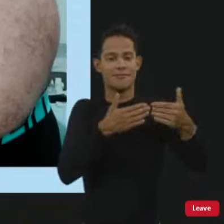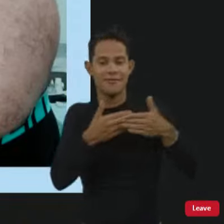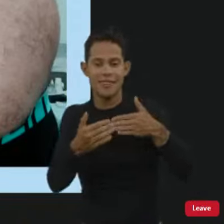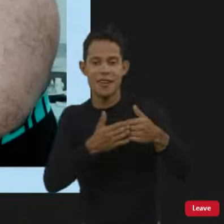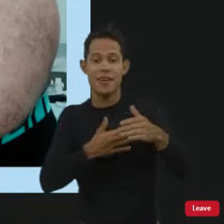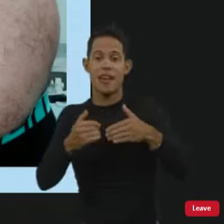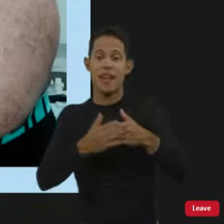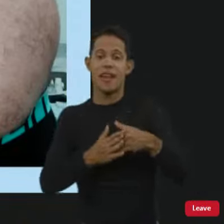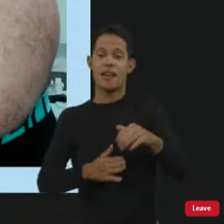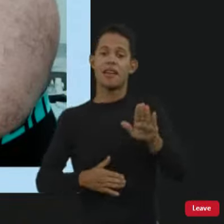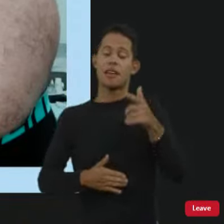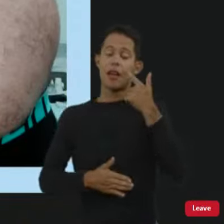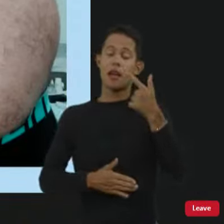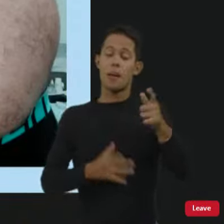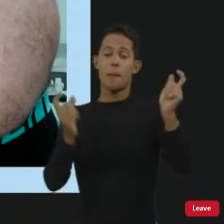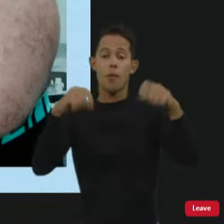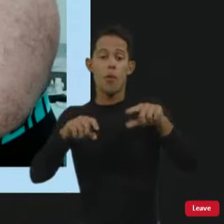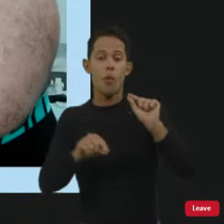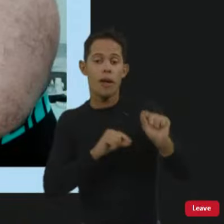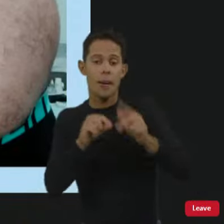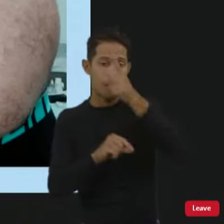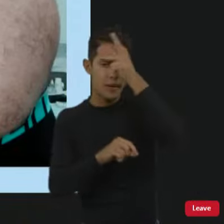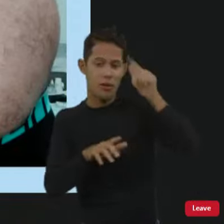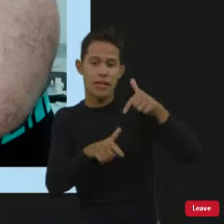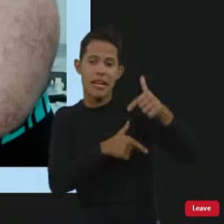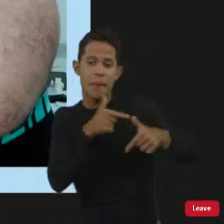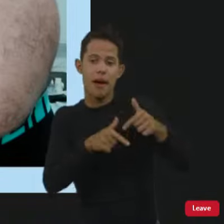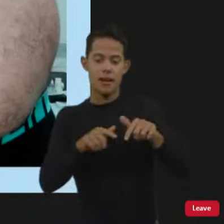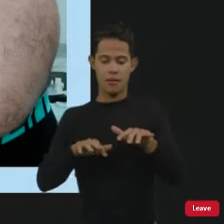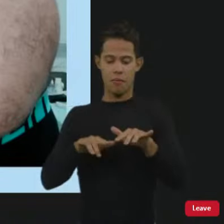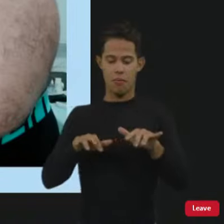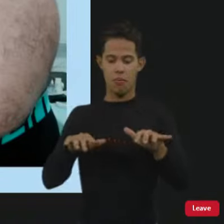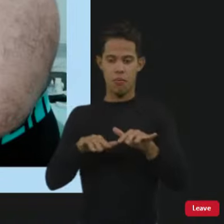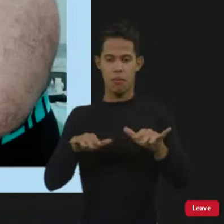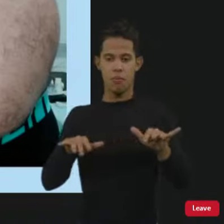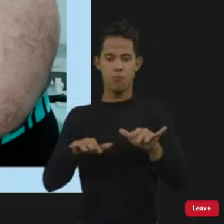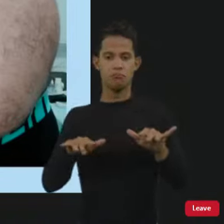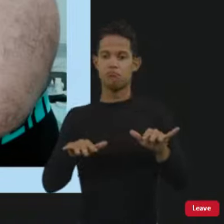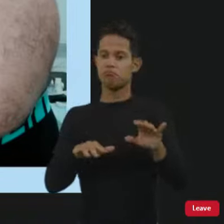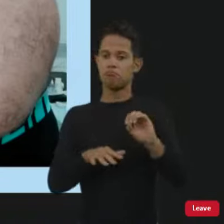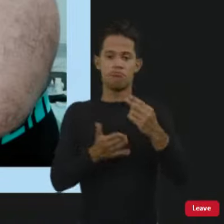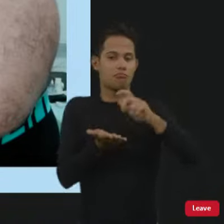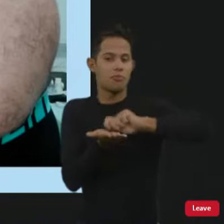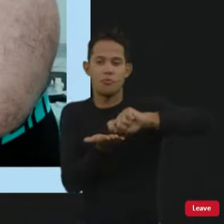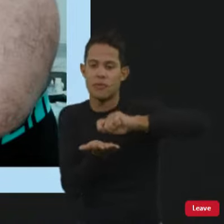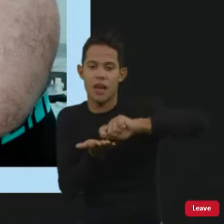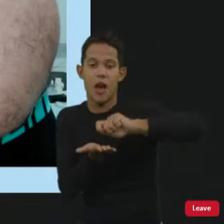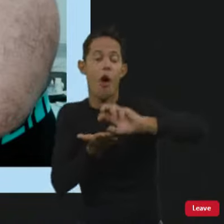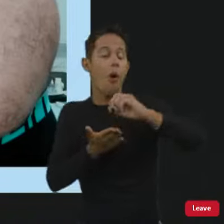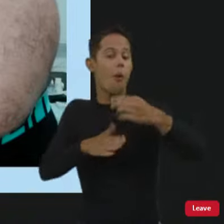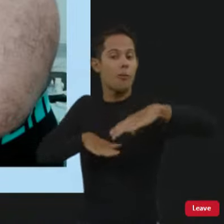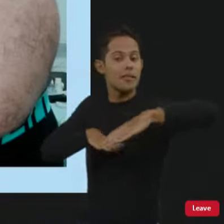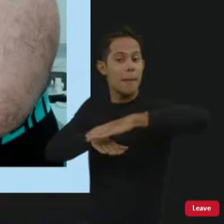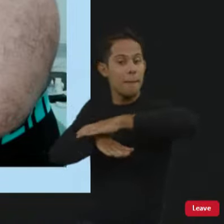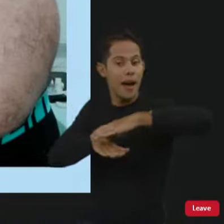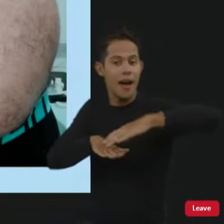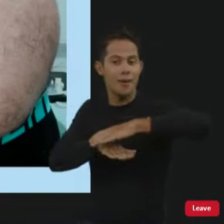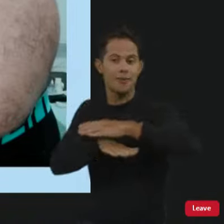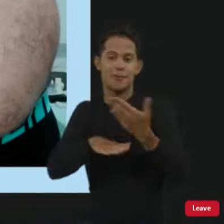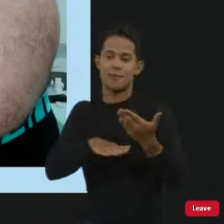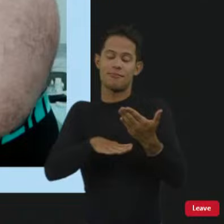bastante incapacitante, porque quem trabalha, né, digitando, escrevendo, precisa calçar um sapato, vai andar, não dá,